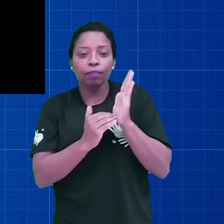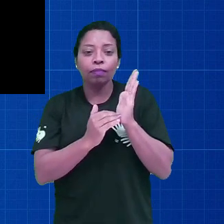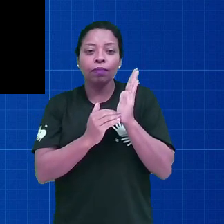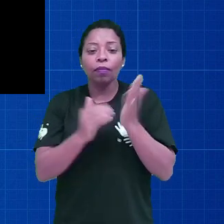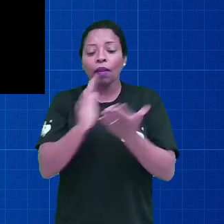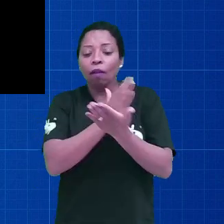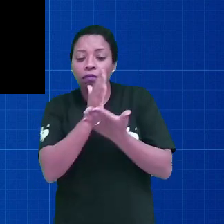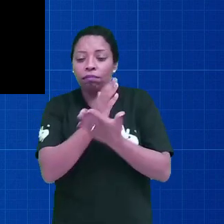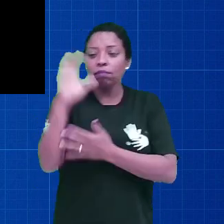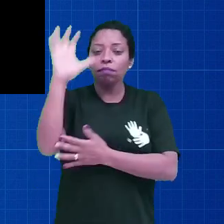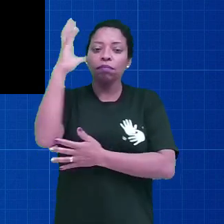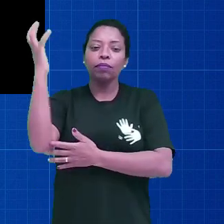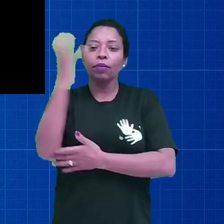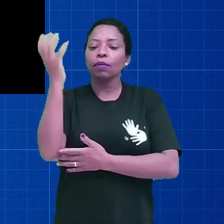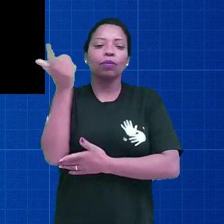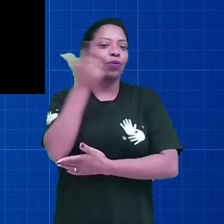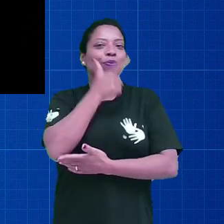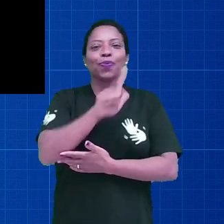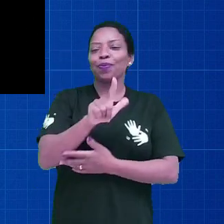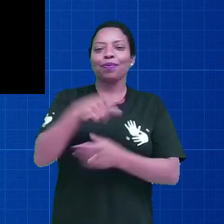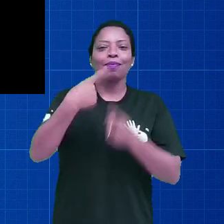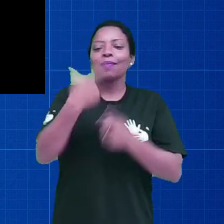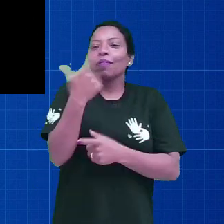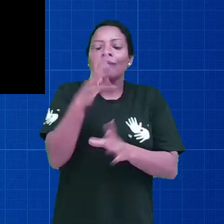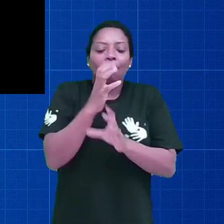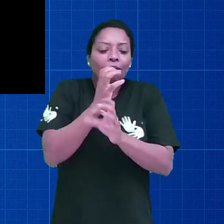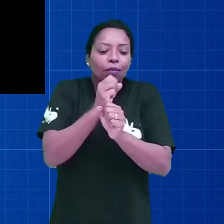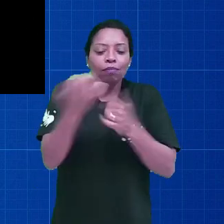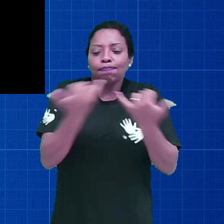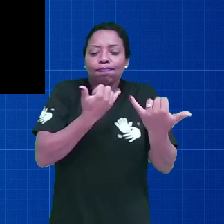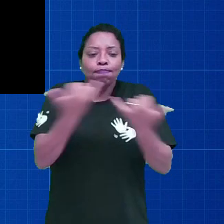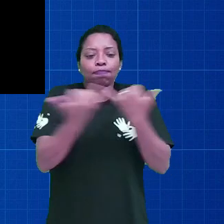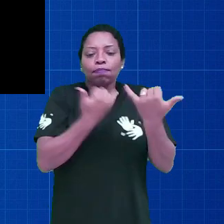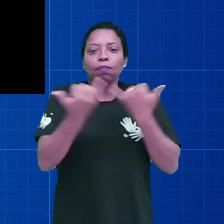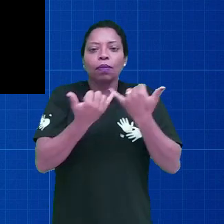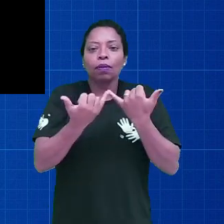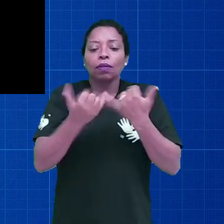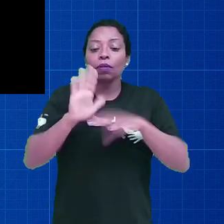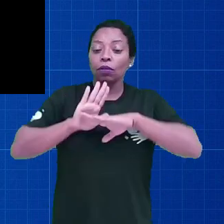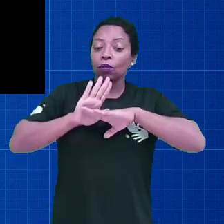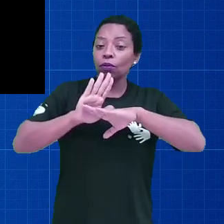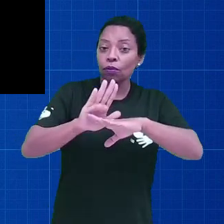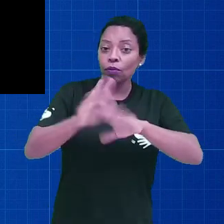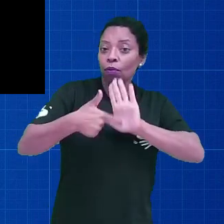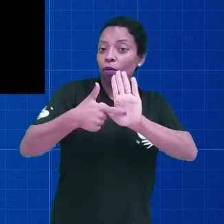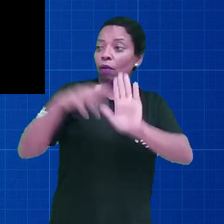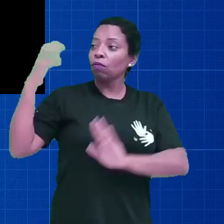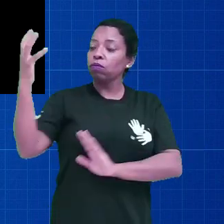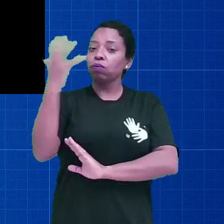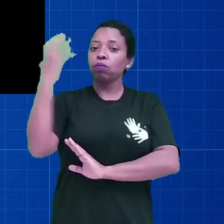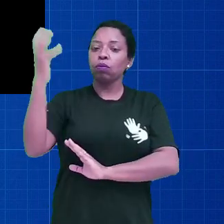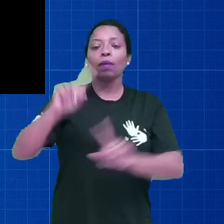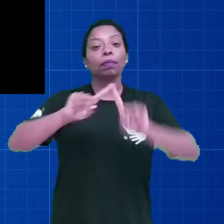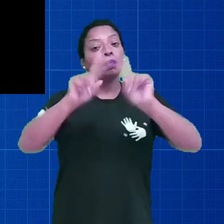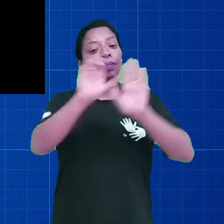Porque eles não tinham dados suficientes para propor essa classificação climática. Foi somente no século XX que o Vladimir